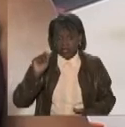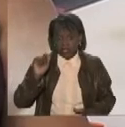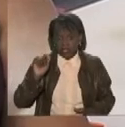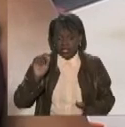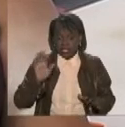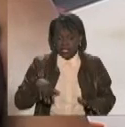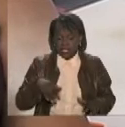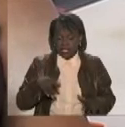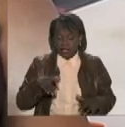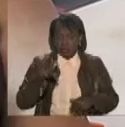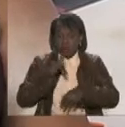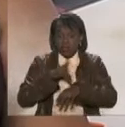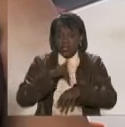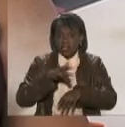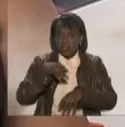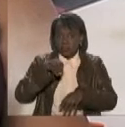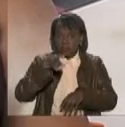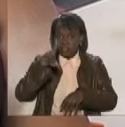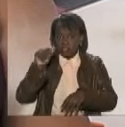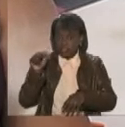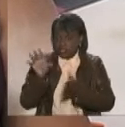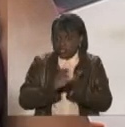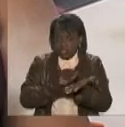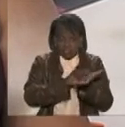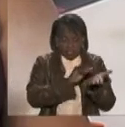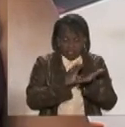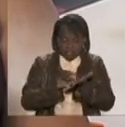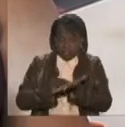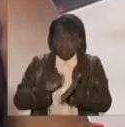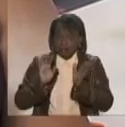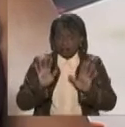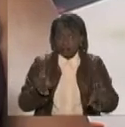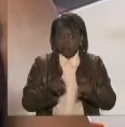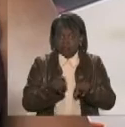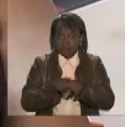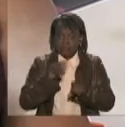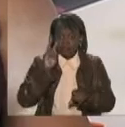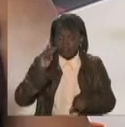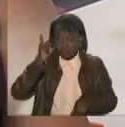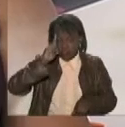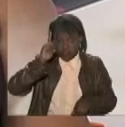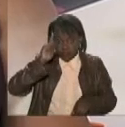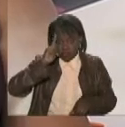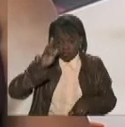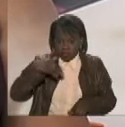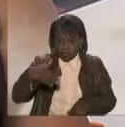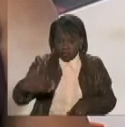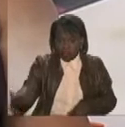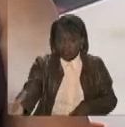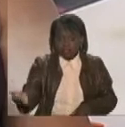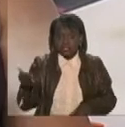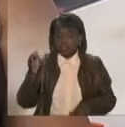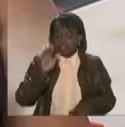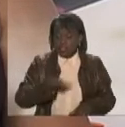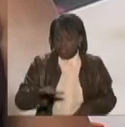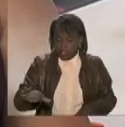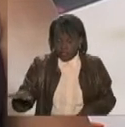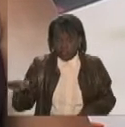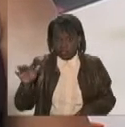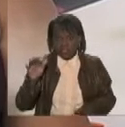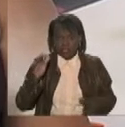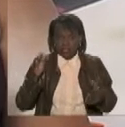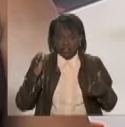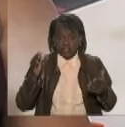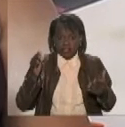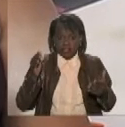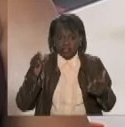uma questão de modismo, mas nós estamos vendo cada dia mais as